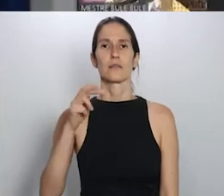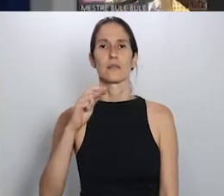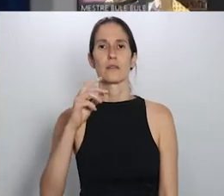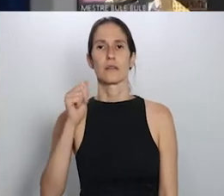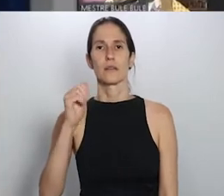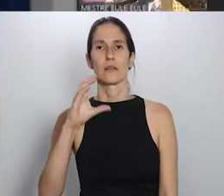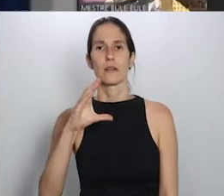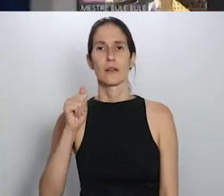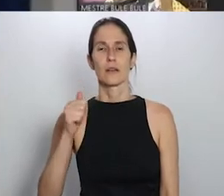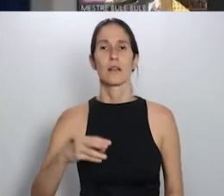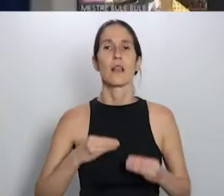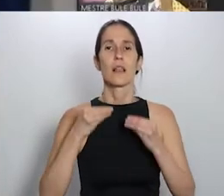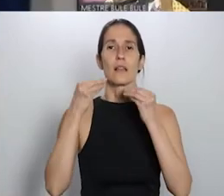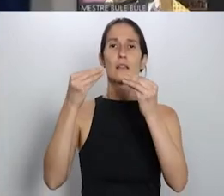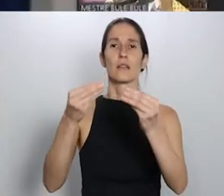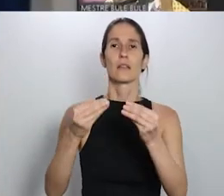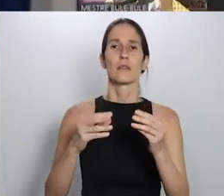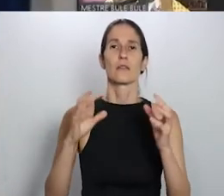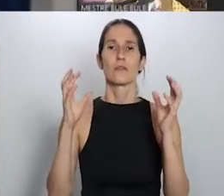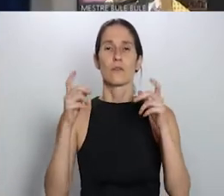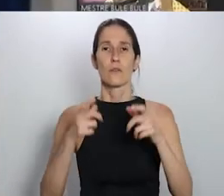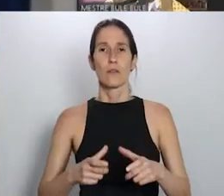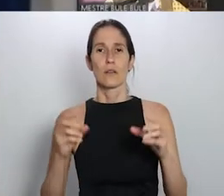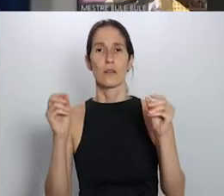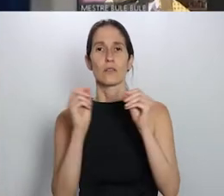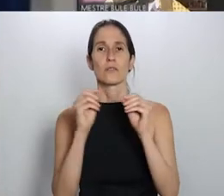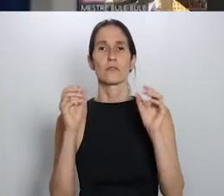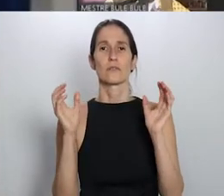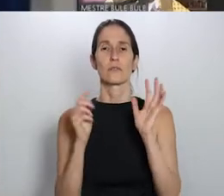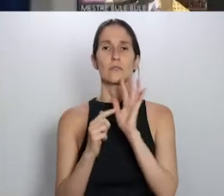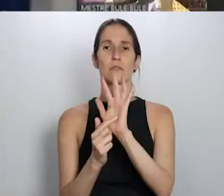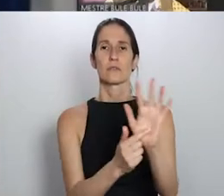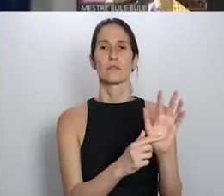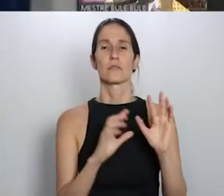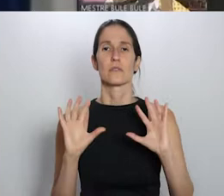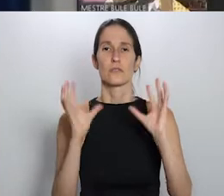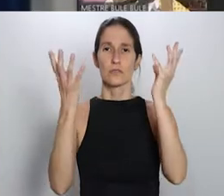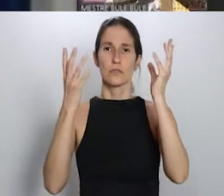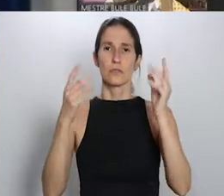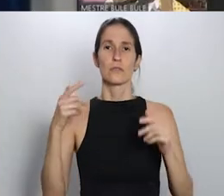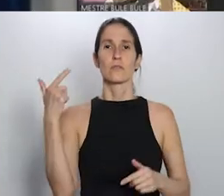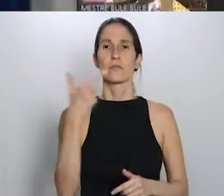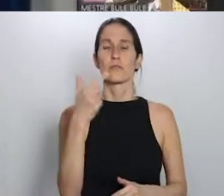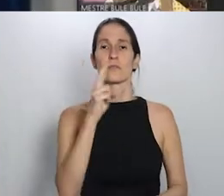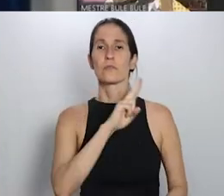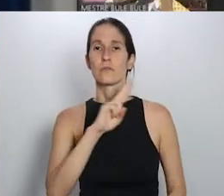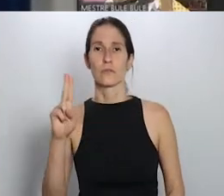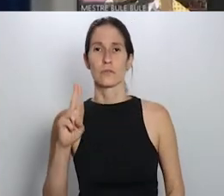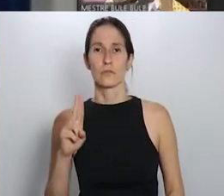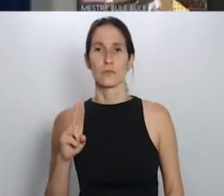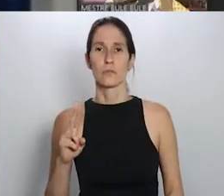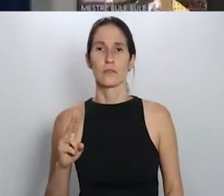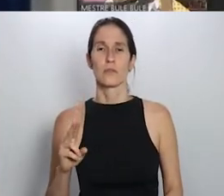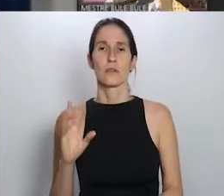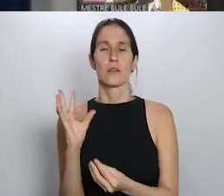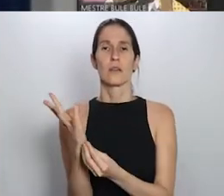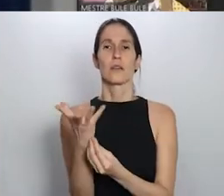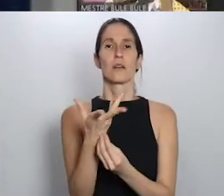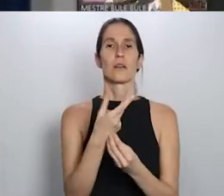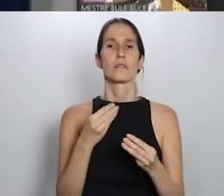Itamaracá lhe deu de presente o baque das ondas e o seu sobrenome. A arte lhe